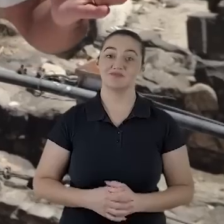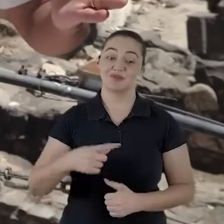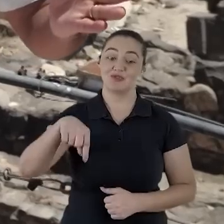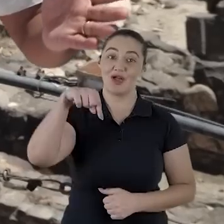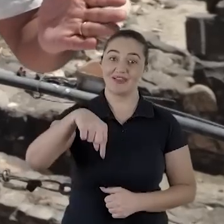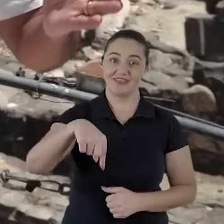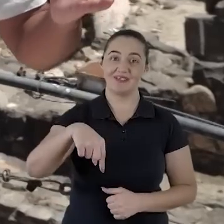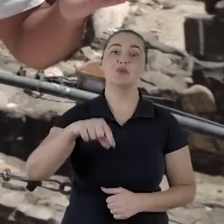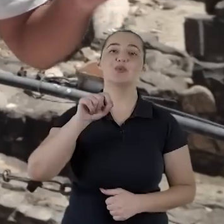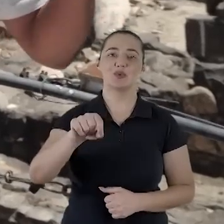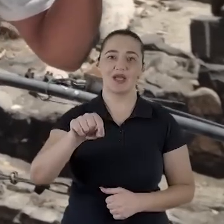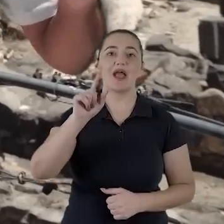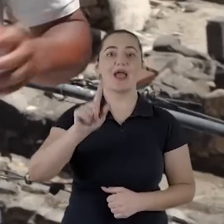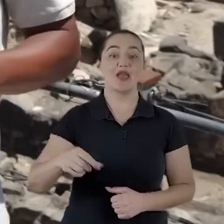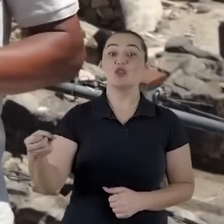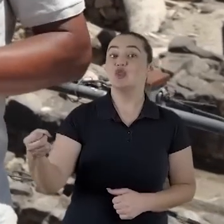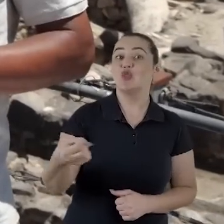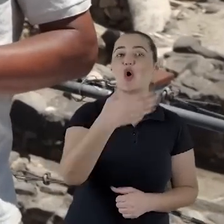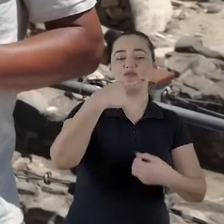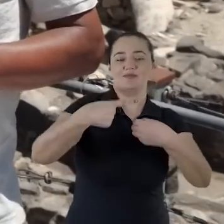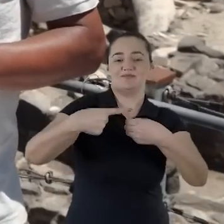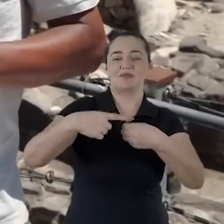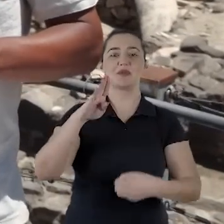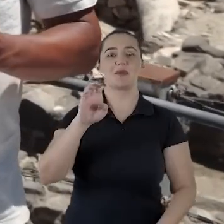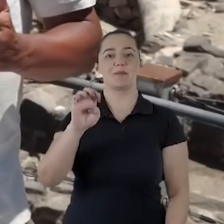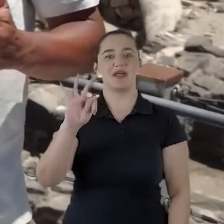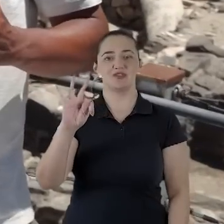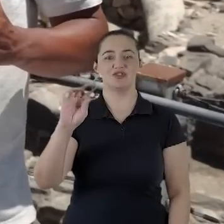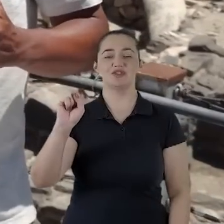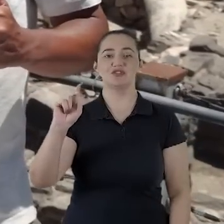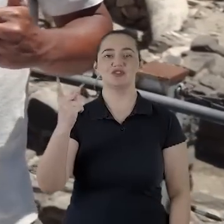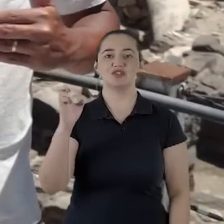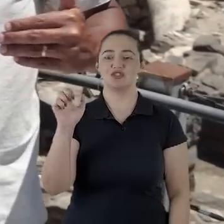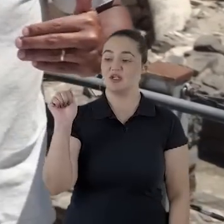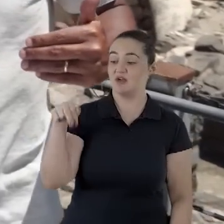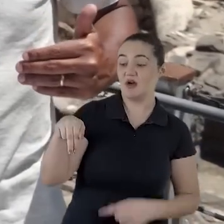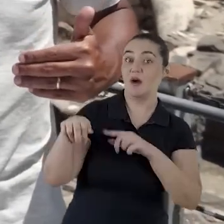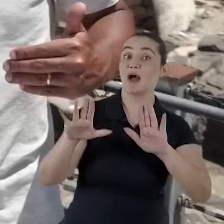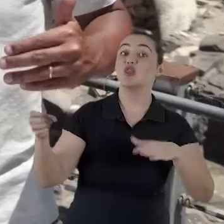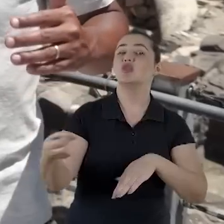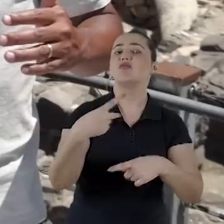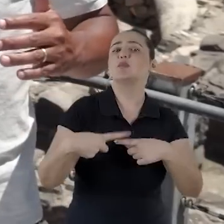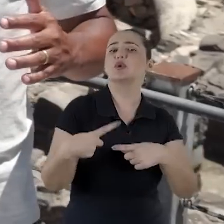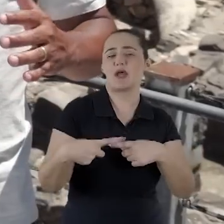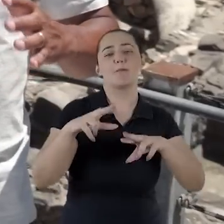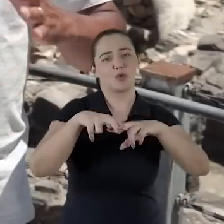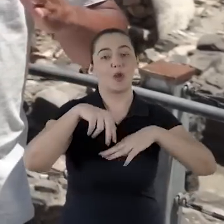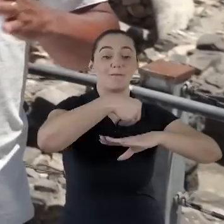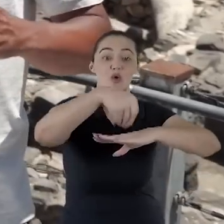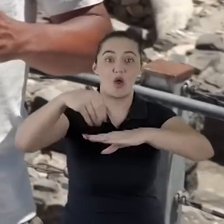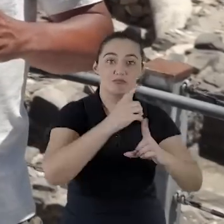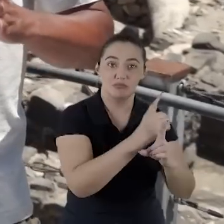Estamos então aqui na parte nova de Bet-Shean, nova se eu considerar do ponto de vista arqueológico, porque eu estou falando de